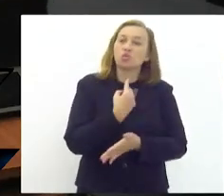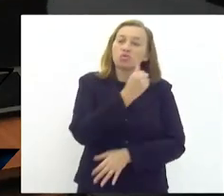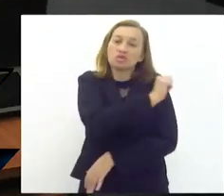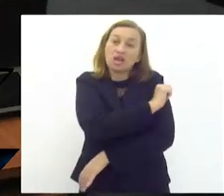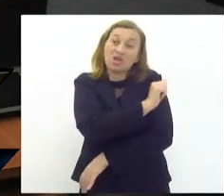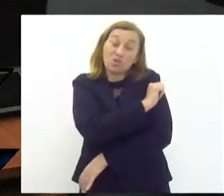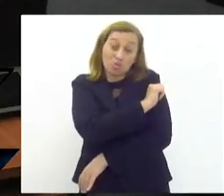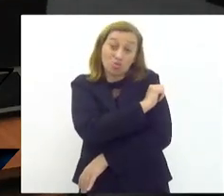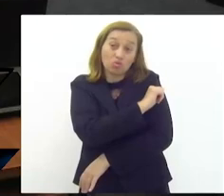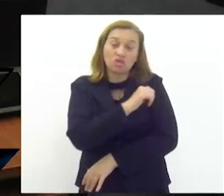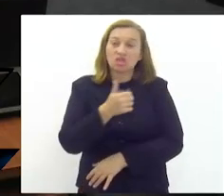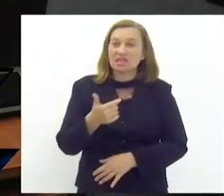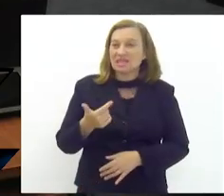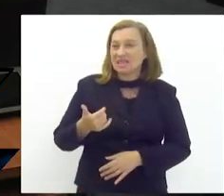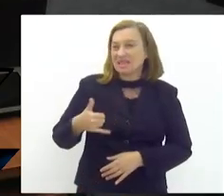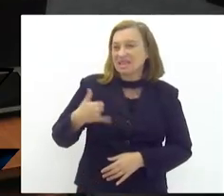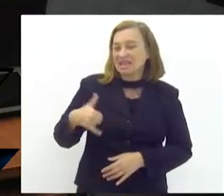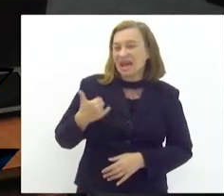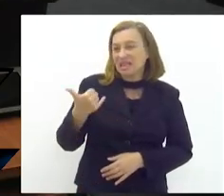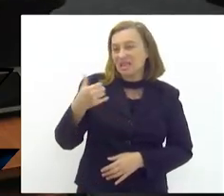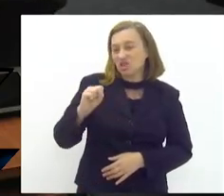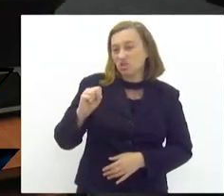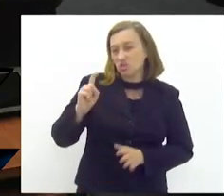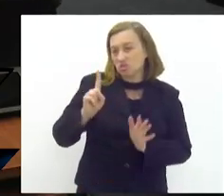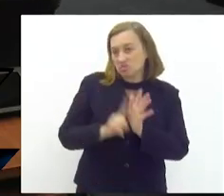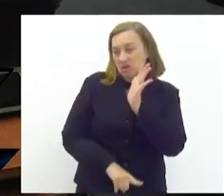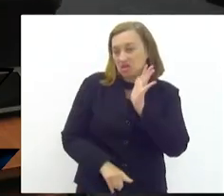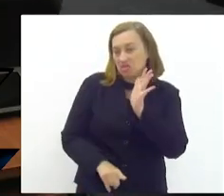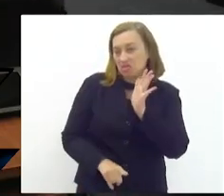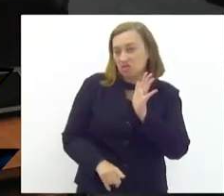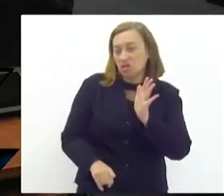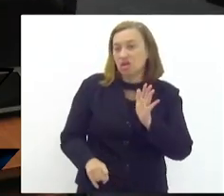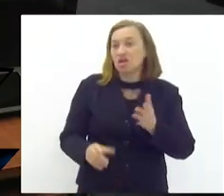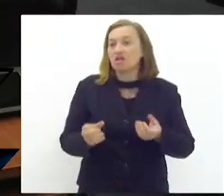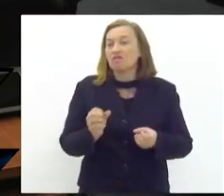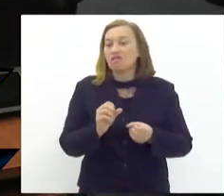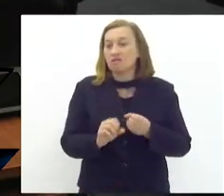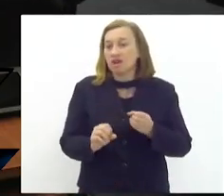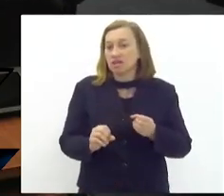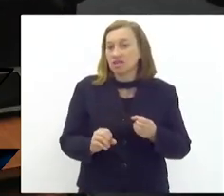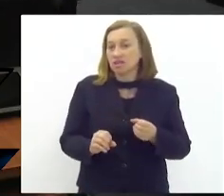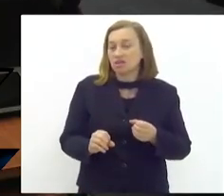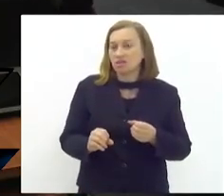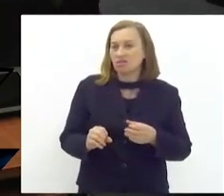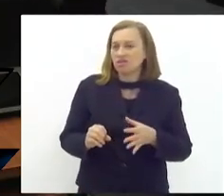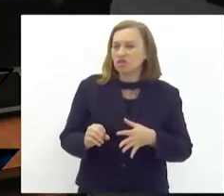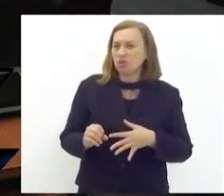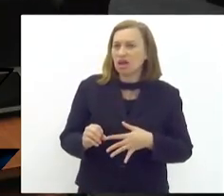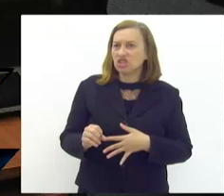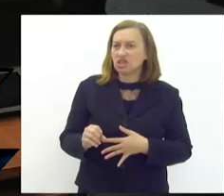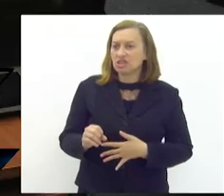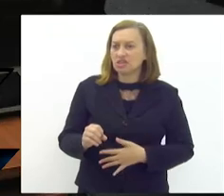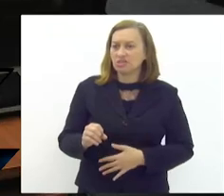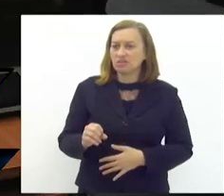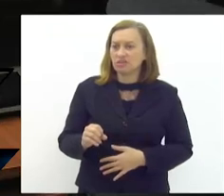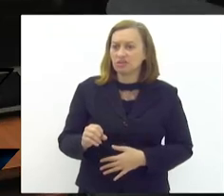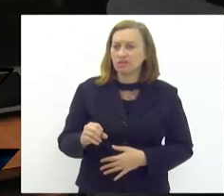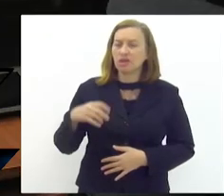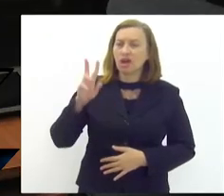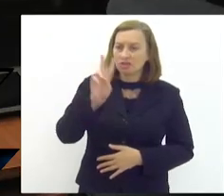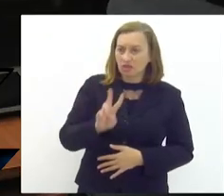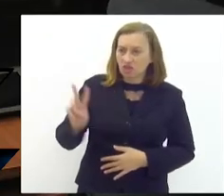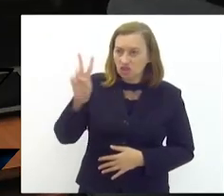menores de 18 anos fazem concurso fazem um vestibular passam e